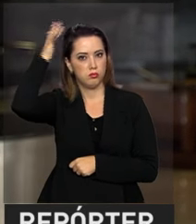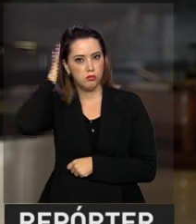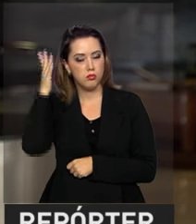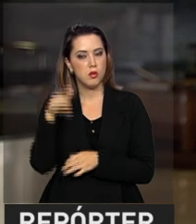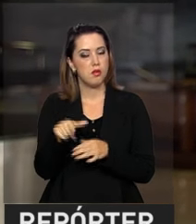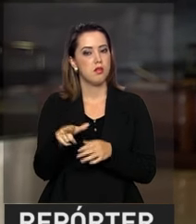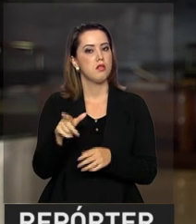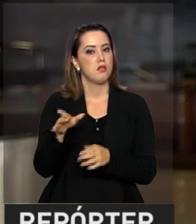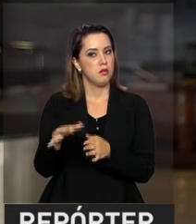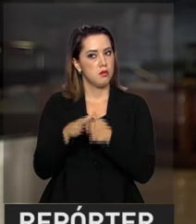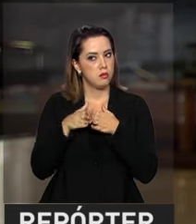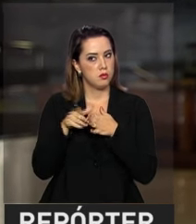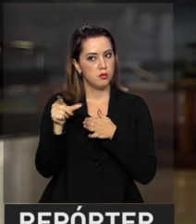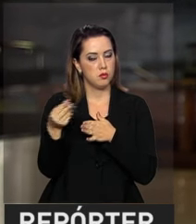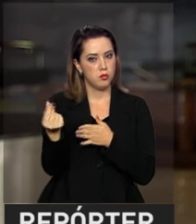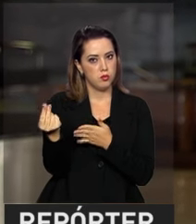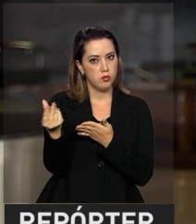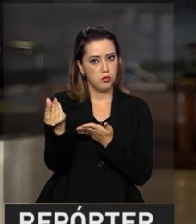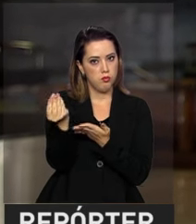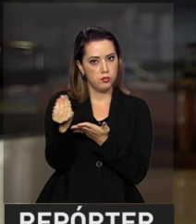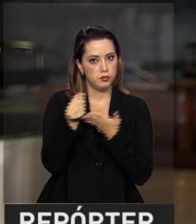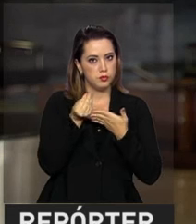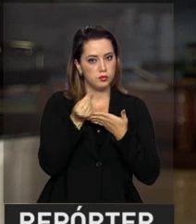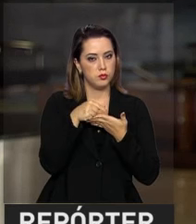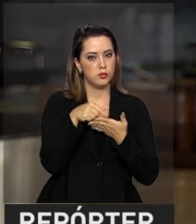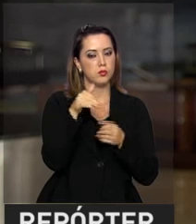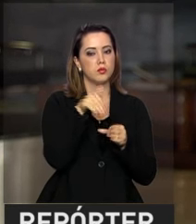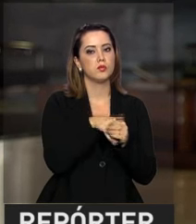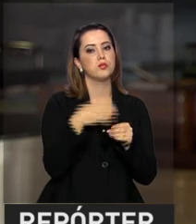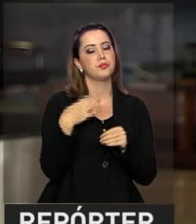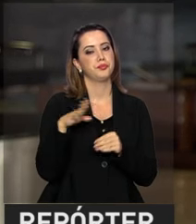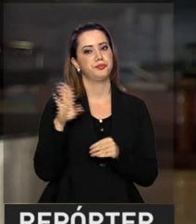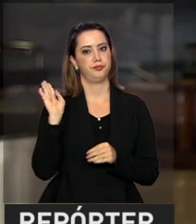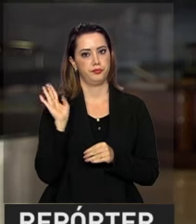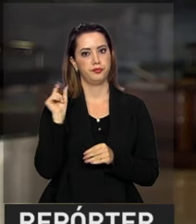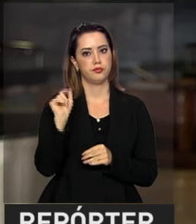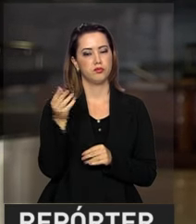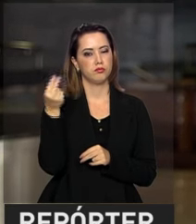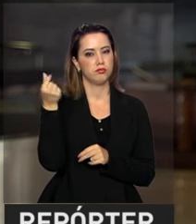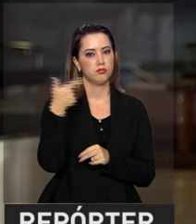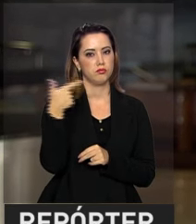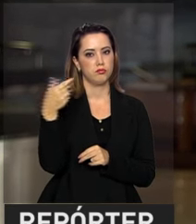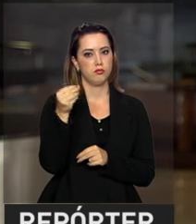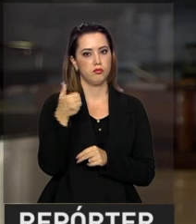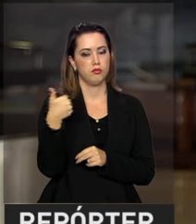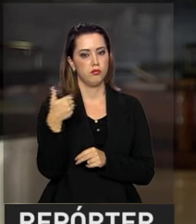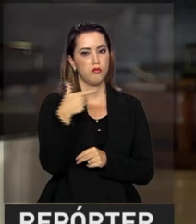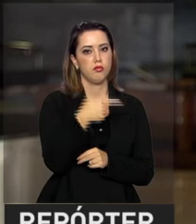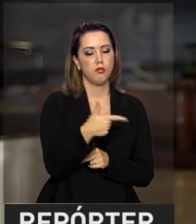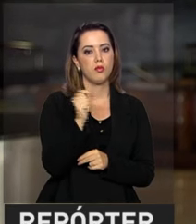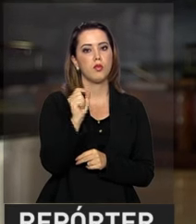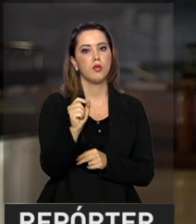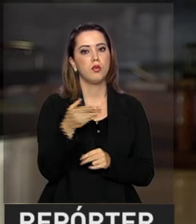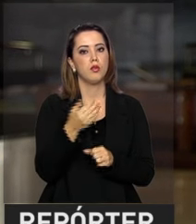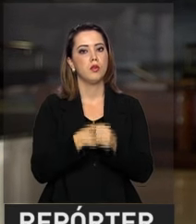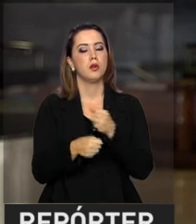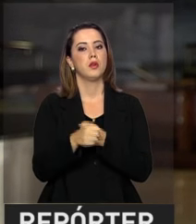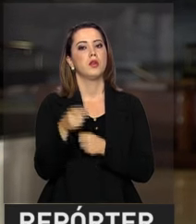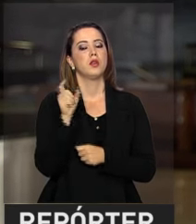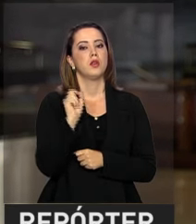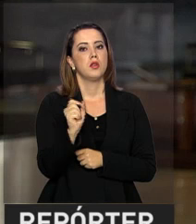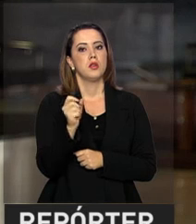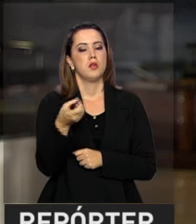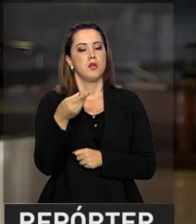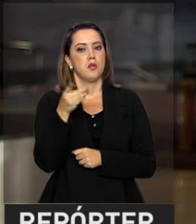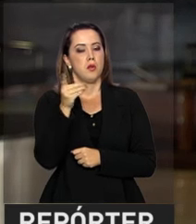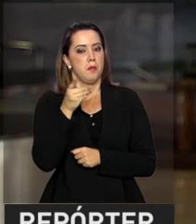para o financiamento de uma campanha eleitoral do então candidato à Prefeitura de São Paulo, o ex-deputado federal Gabriel